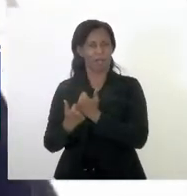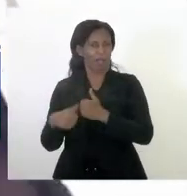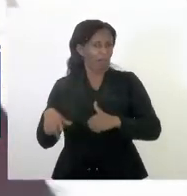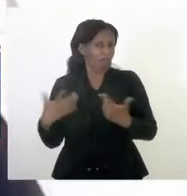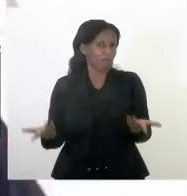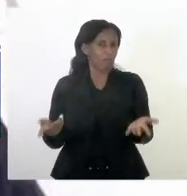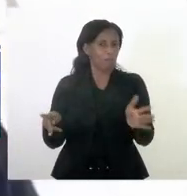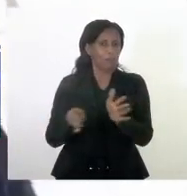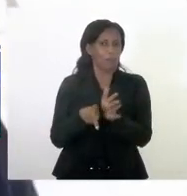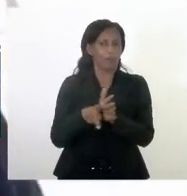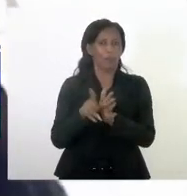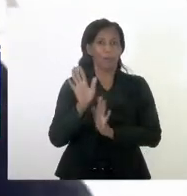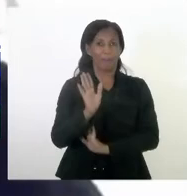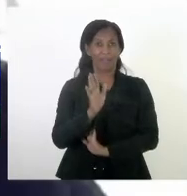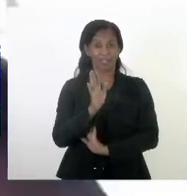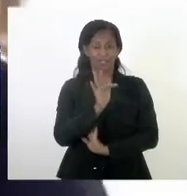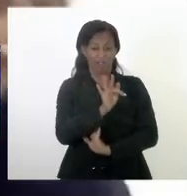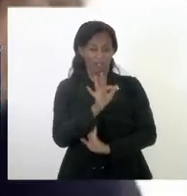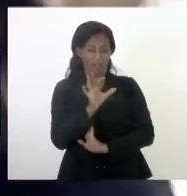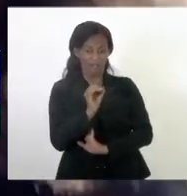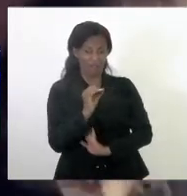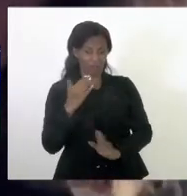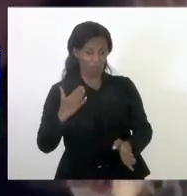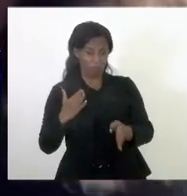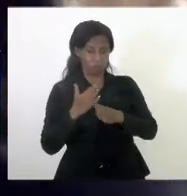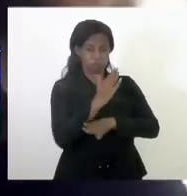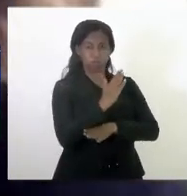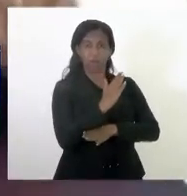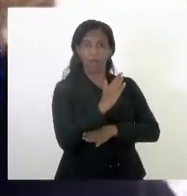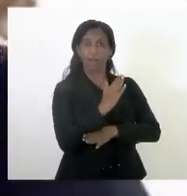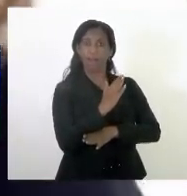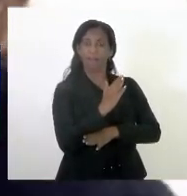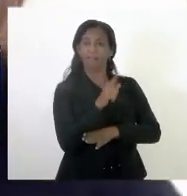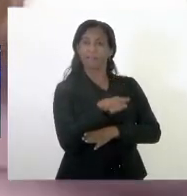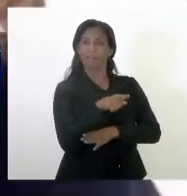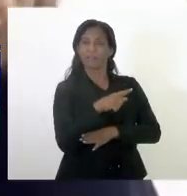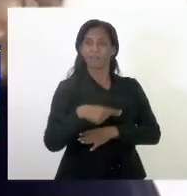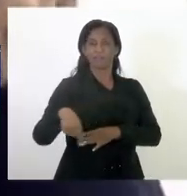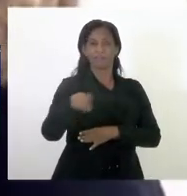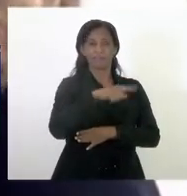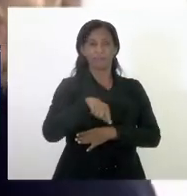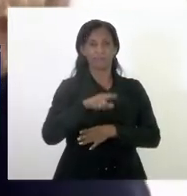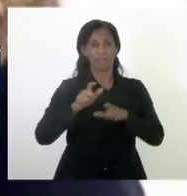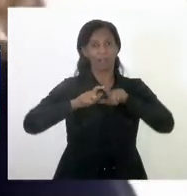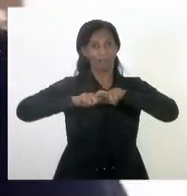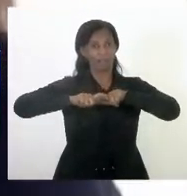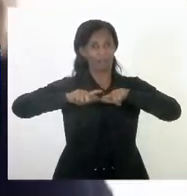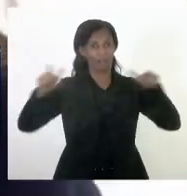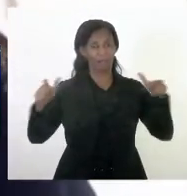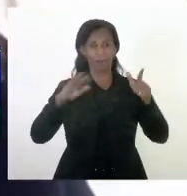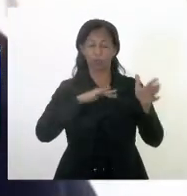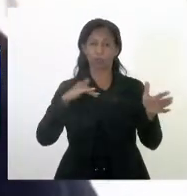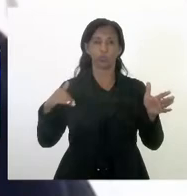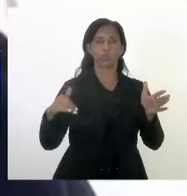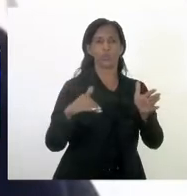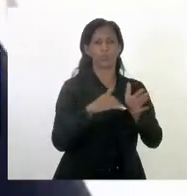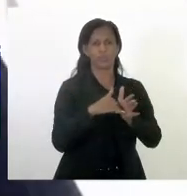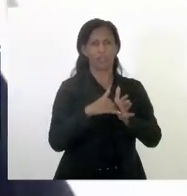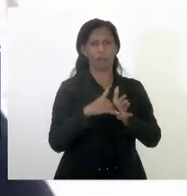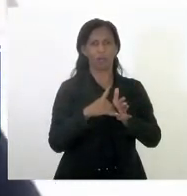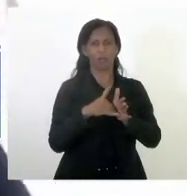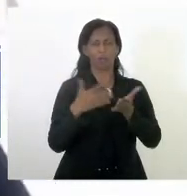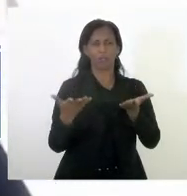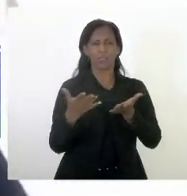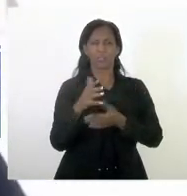assistencialismo, mas o fato é que, ao aprovar o auxílio, houve aqui uma ampla maioria, se não total, de adesão